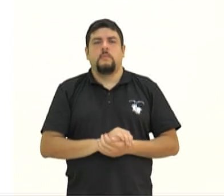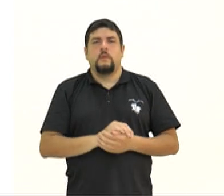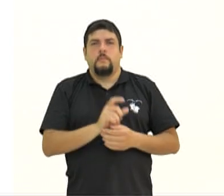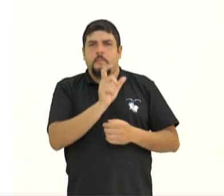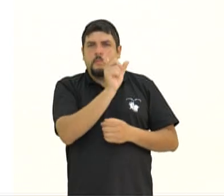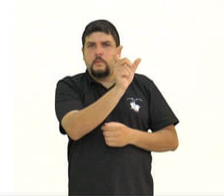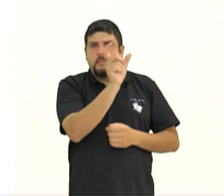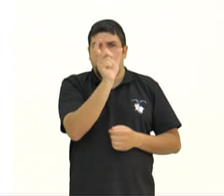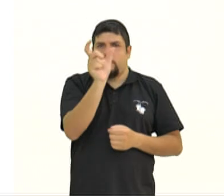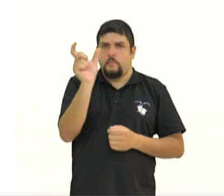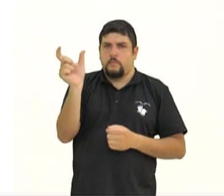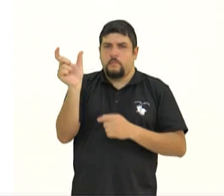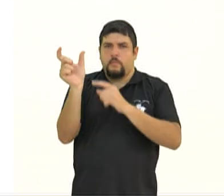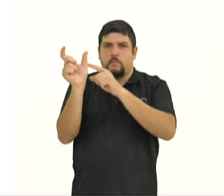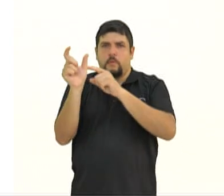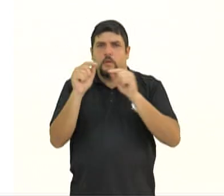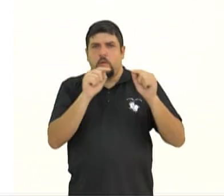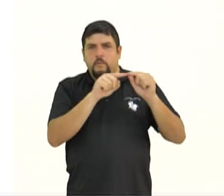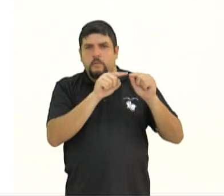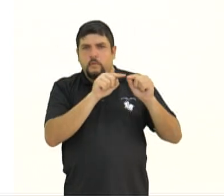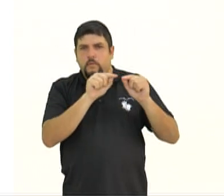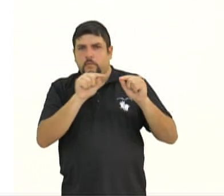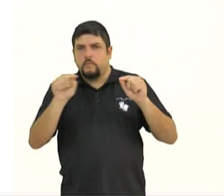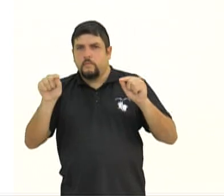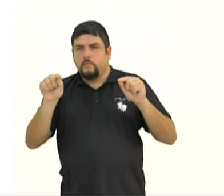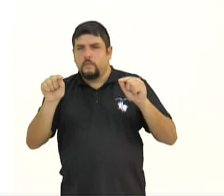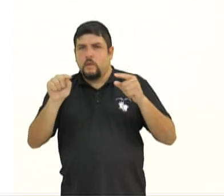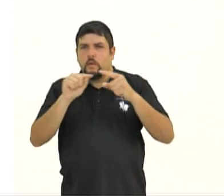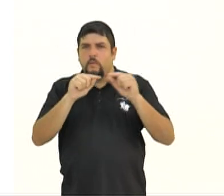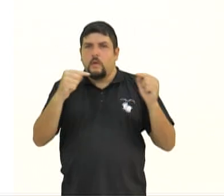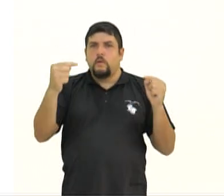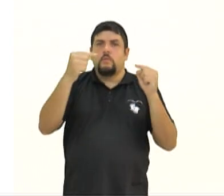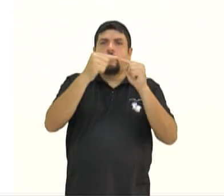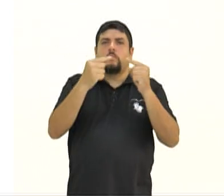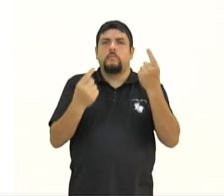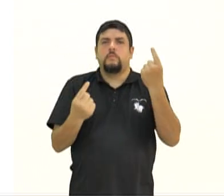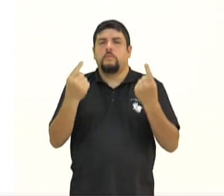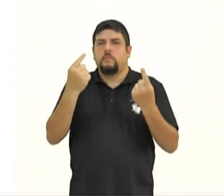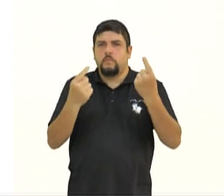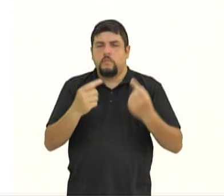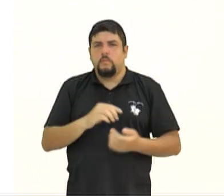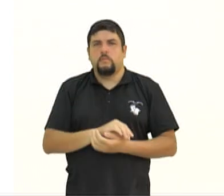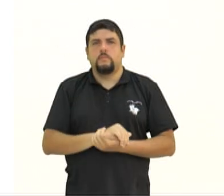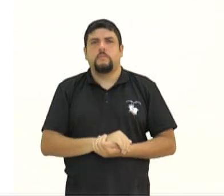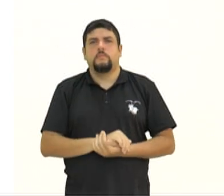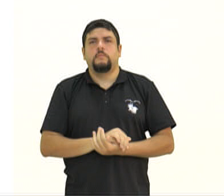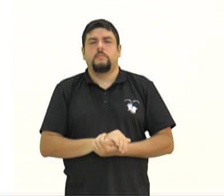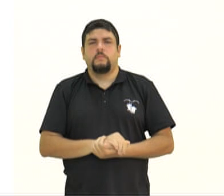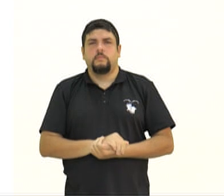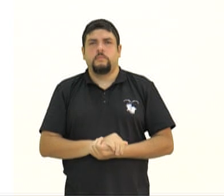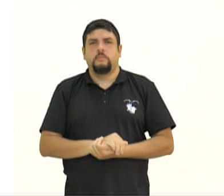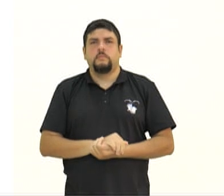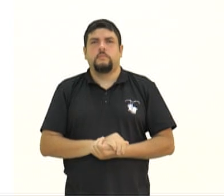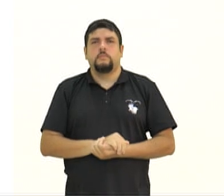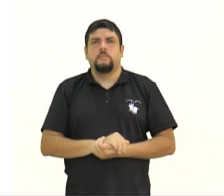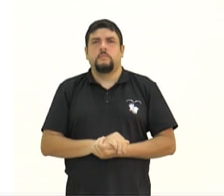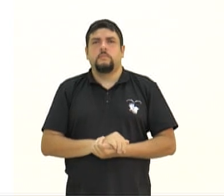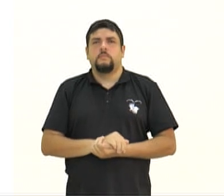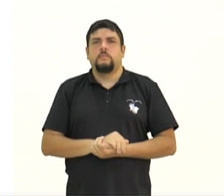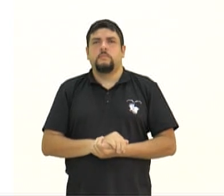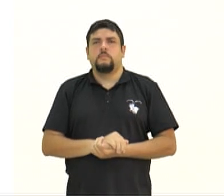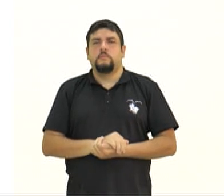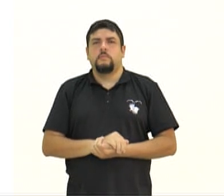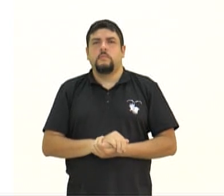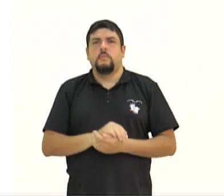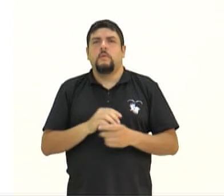vela e tênis. Em lá A, deporte de equipo. Qual desses, né, lidos aqui anteriormente, que